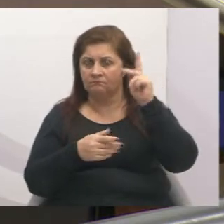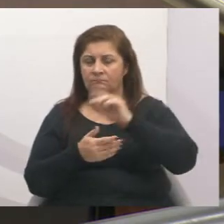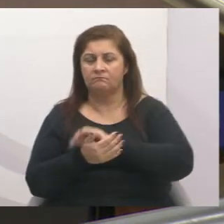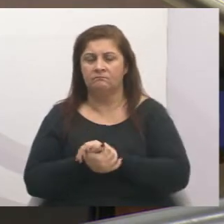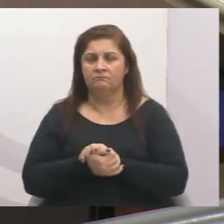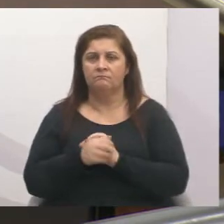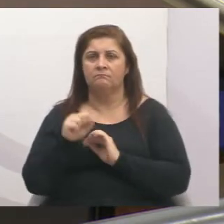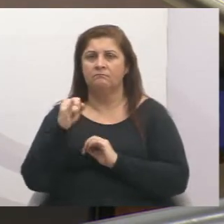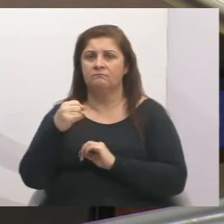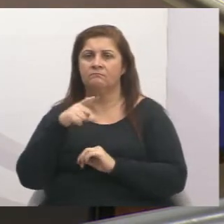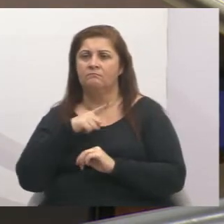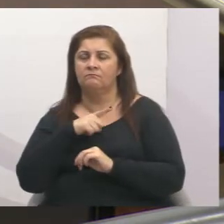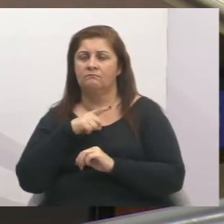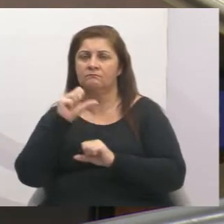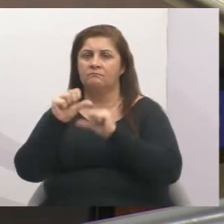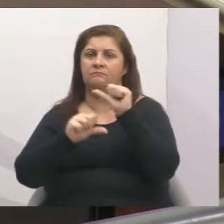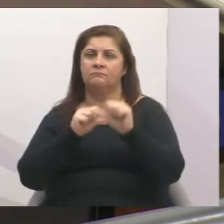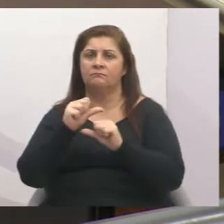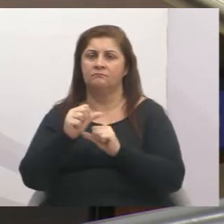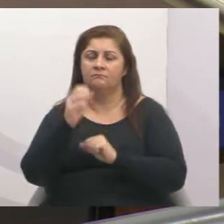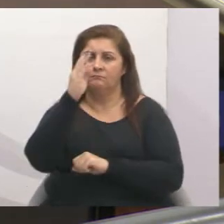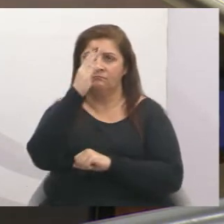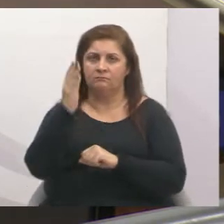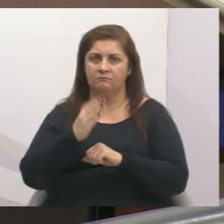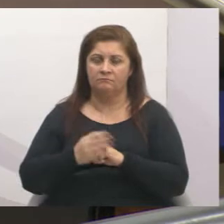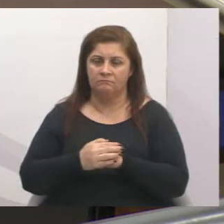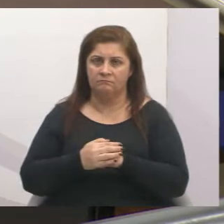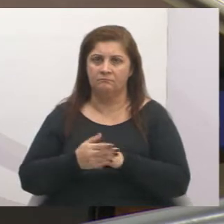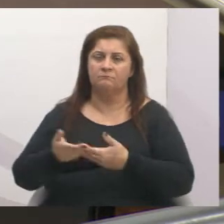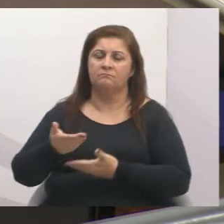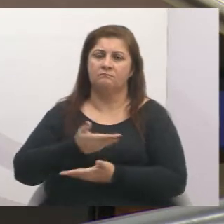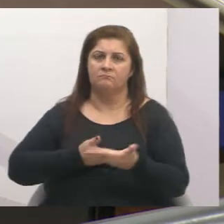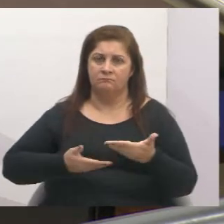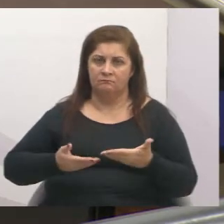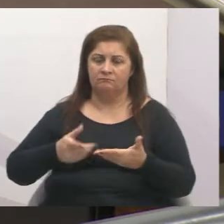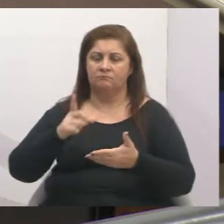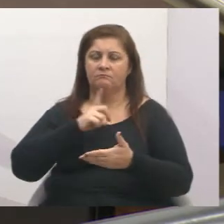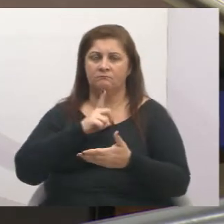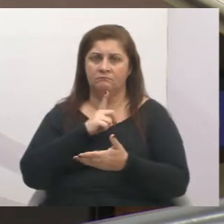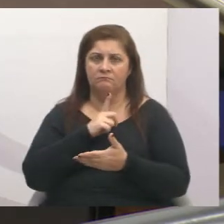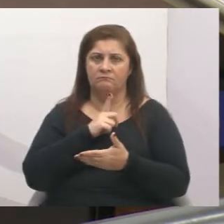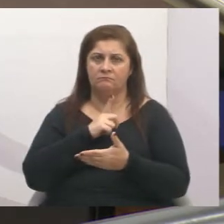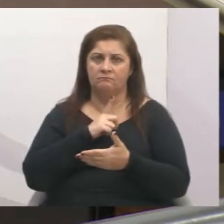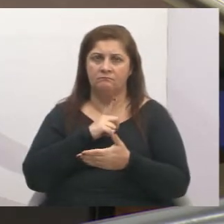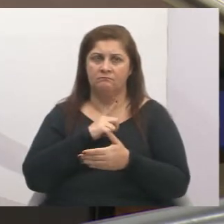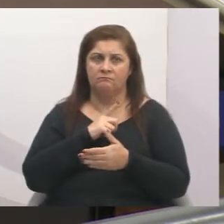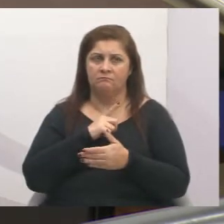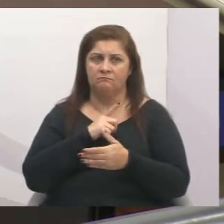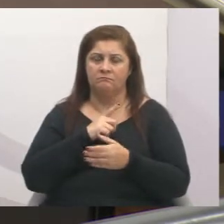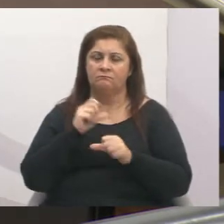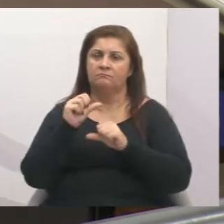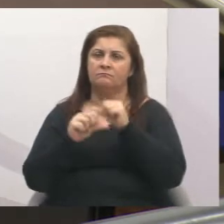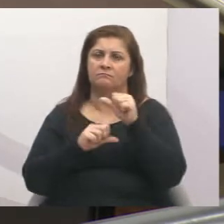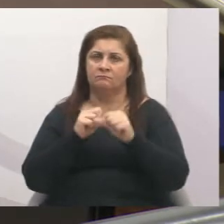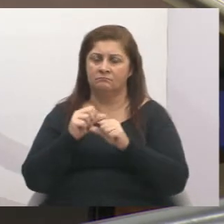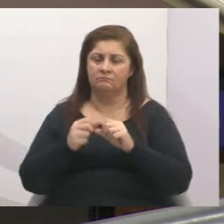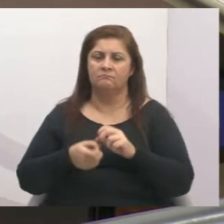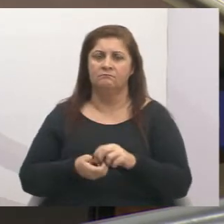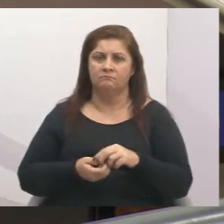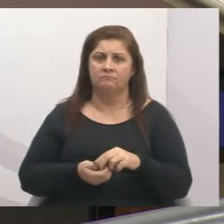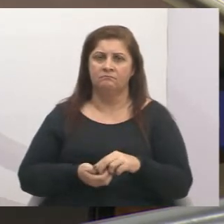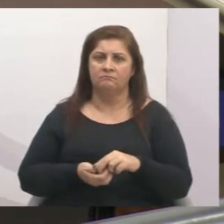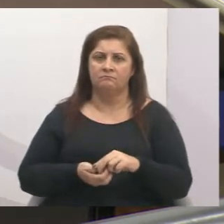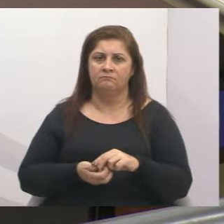modificação nacional, os servidores, então, terão o benefício da revogação dos artigos que os